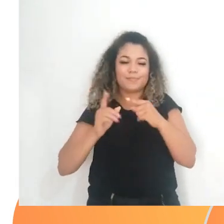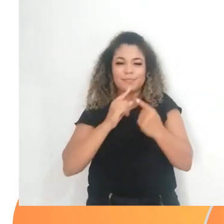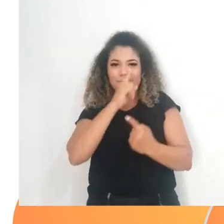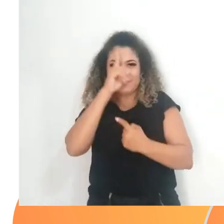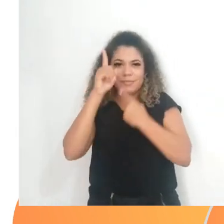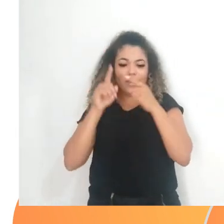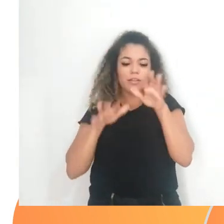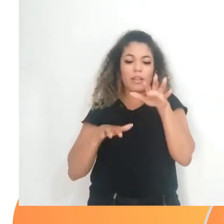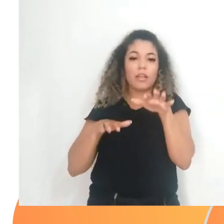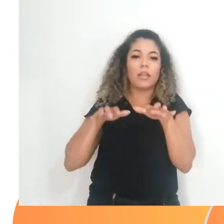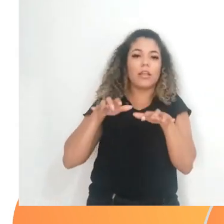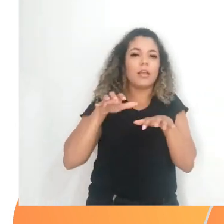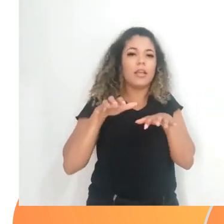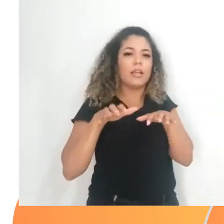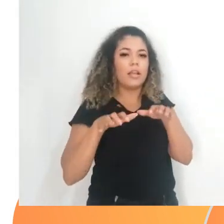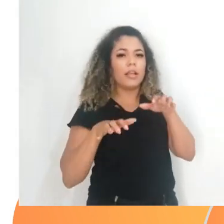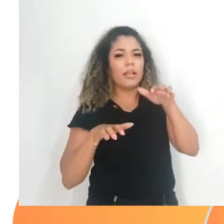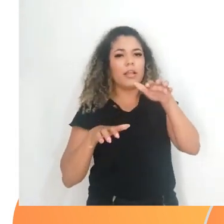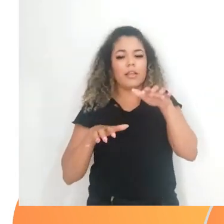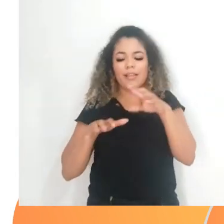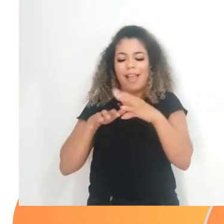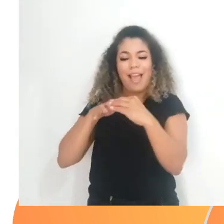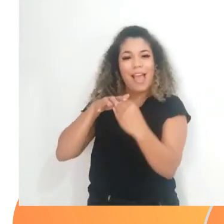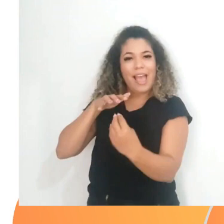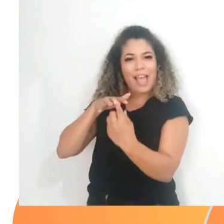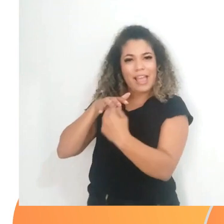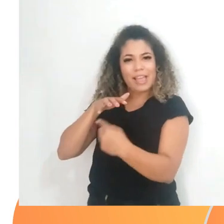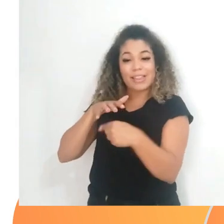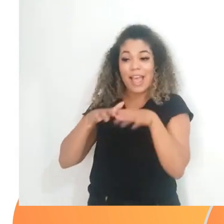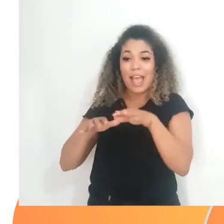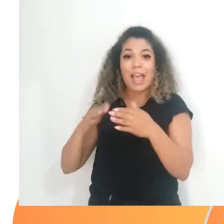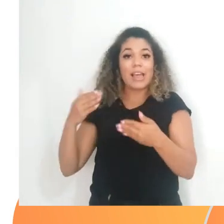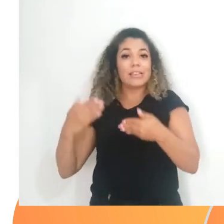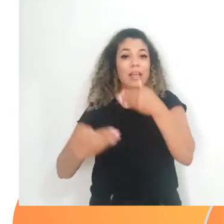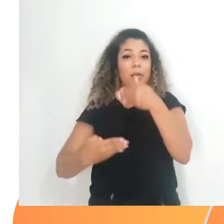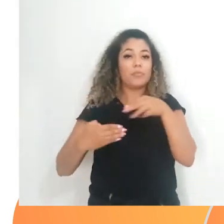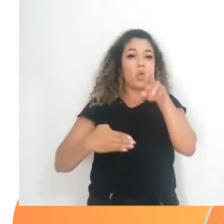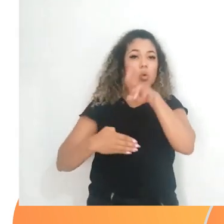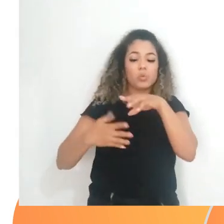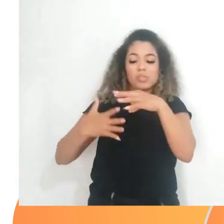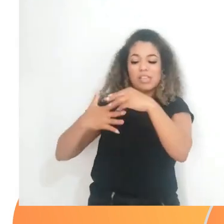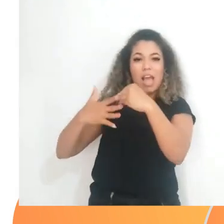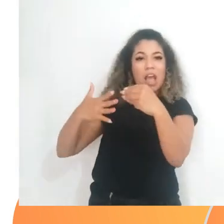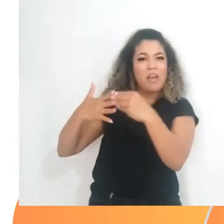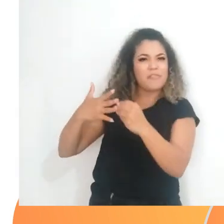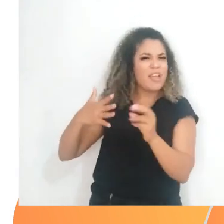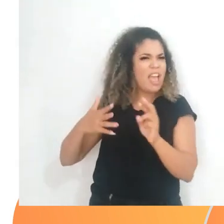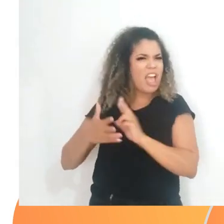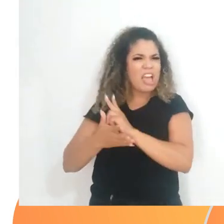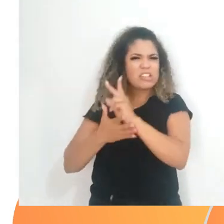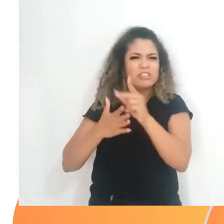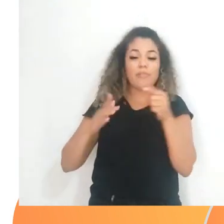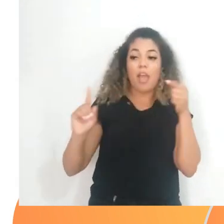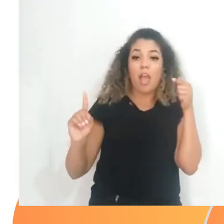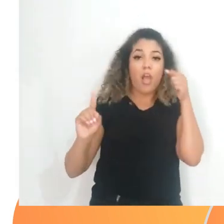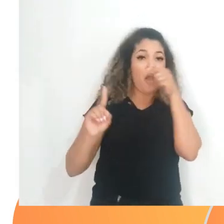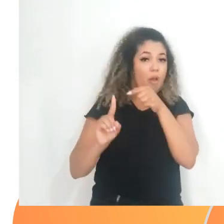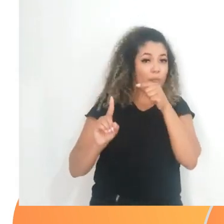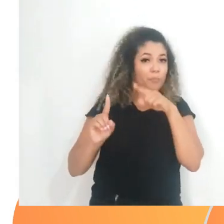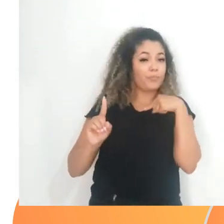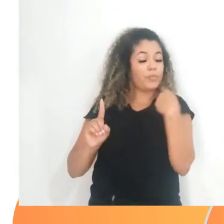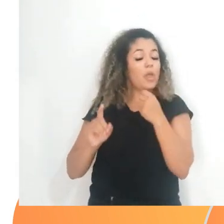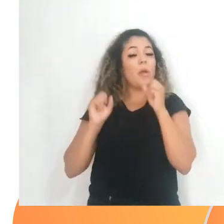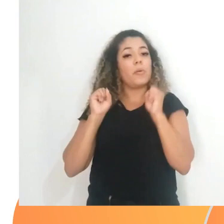ideia da preguiça com as suas garras. Na robótica, nós utilizamos garras com várias finalidades e